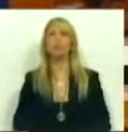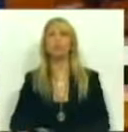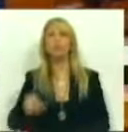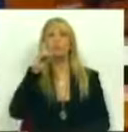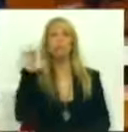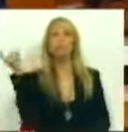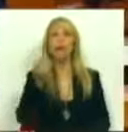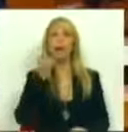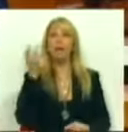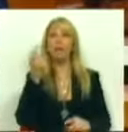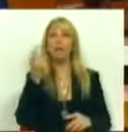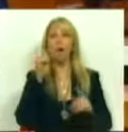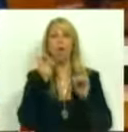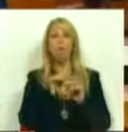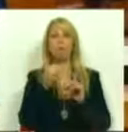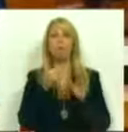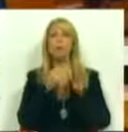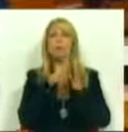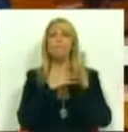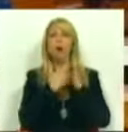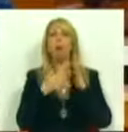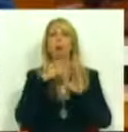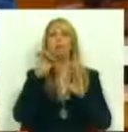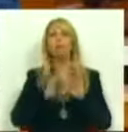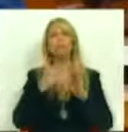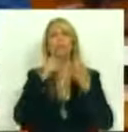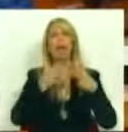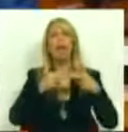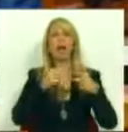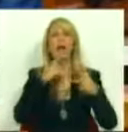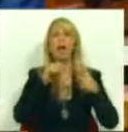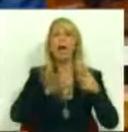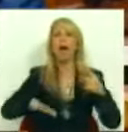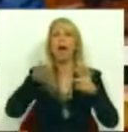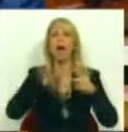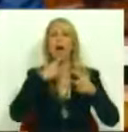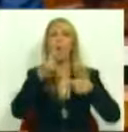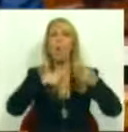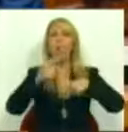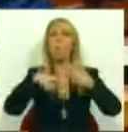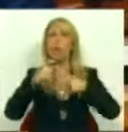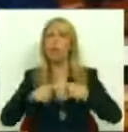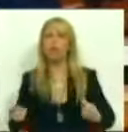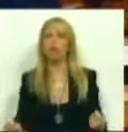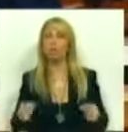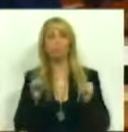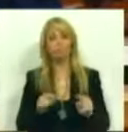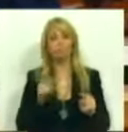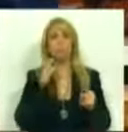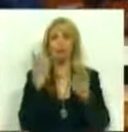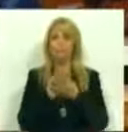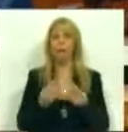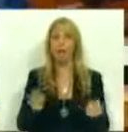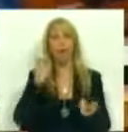revisão das pautas aduaneiras no seio da Organização Mundial do Comércio. Trata-se, a nosso ver, também de uma matéria